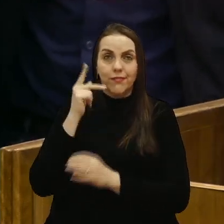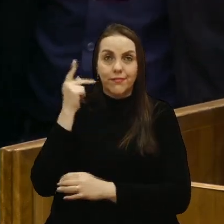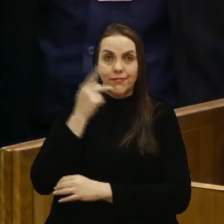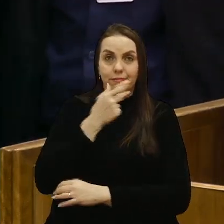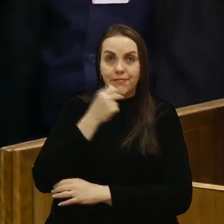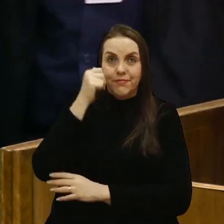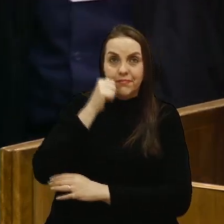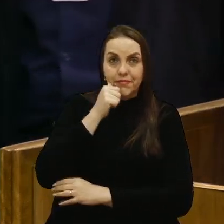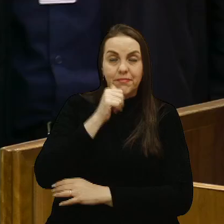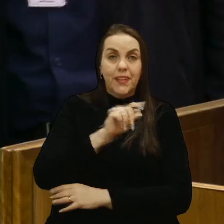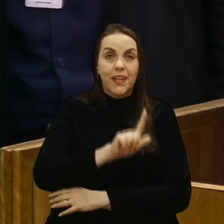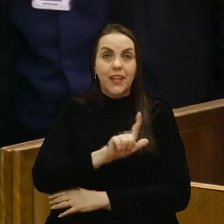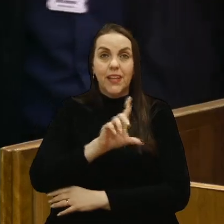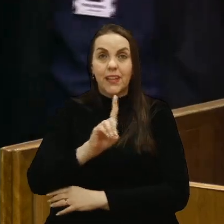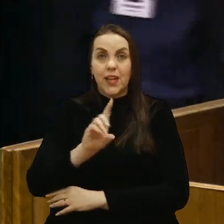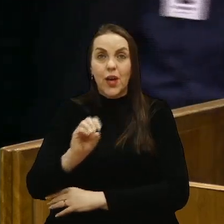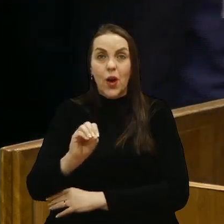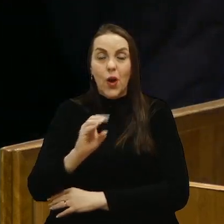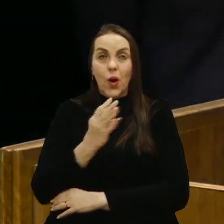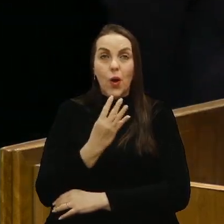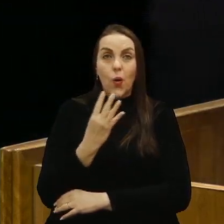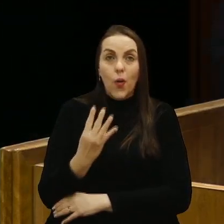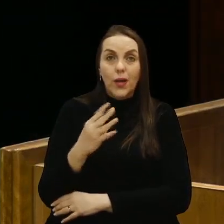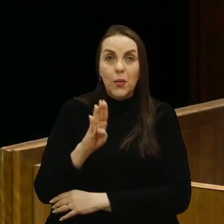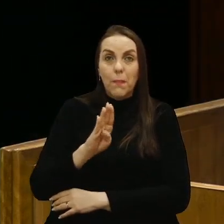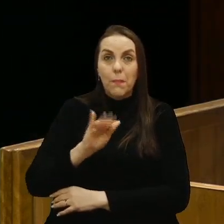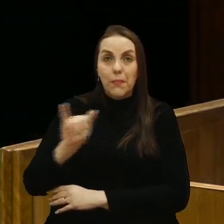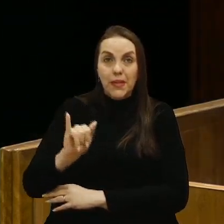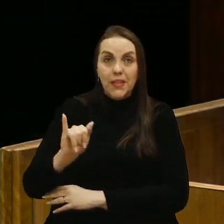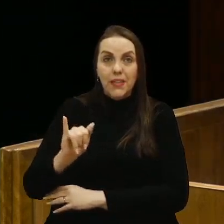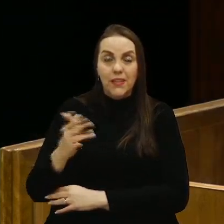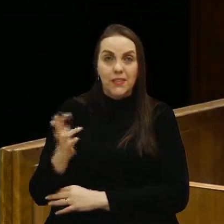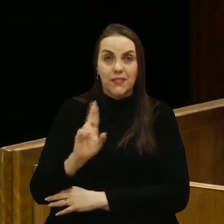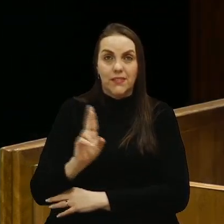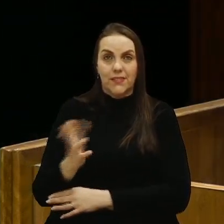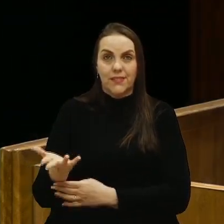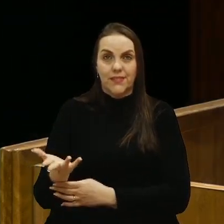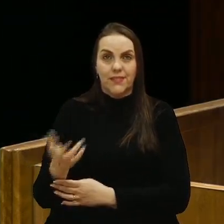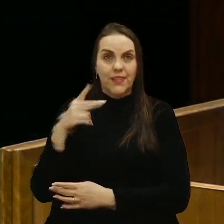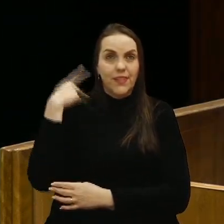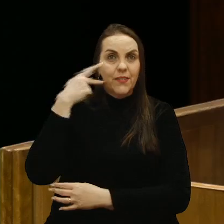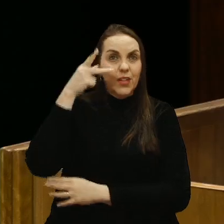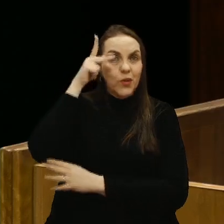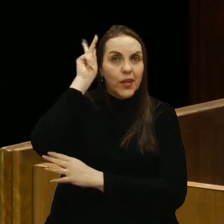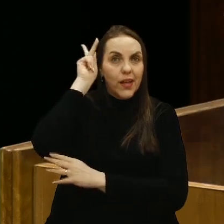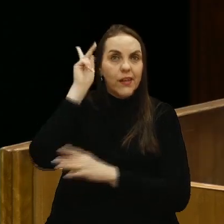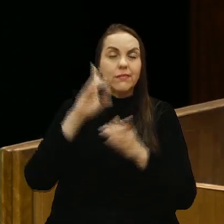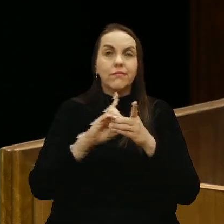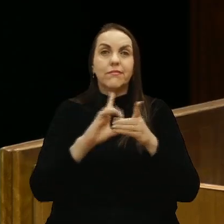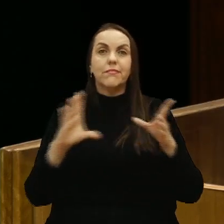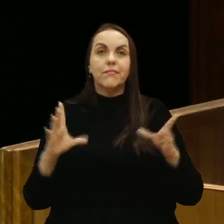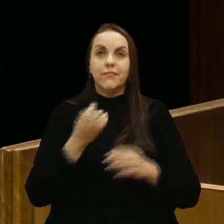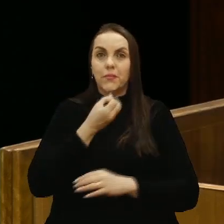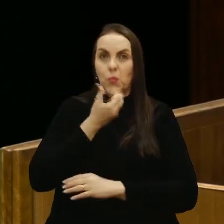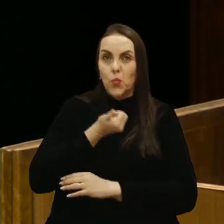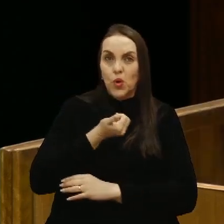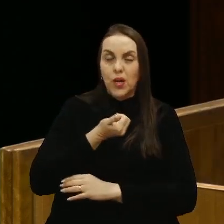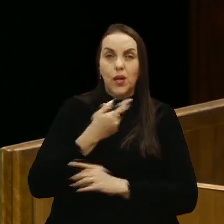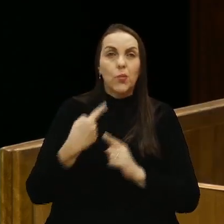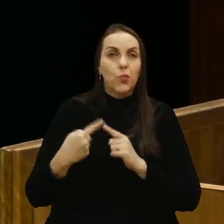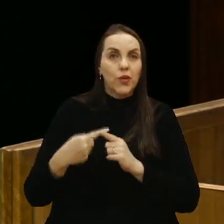uma LDO de 4 bi. E, vereador Iago, a democracia é boa porque no